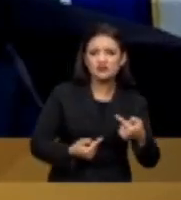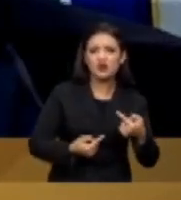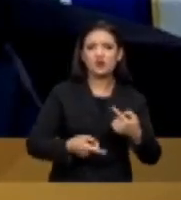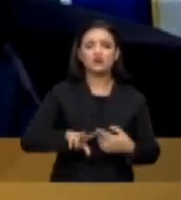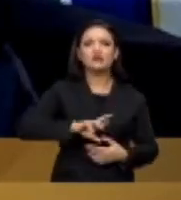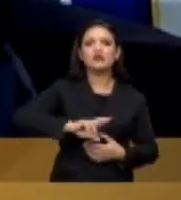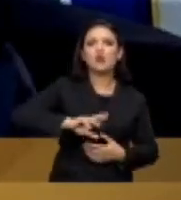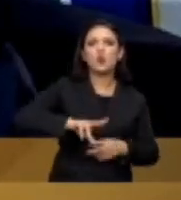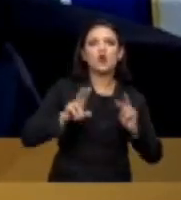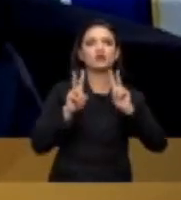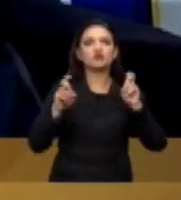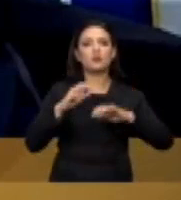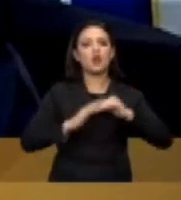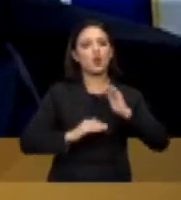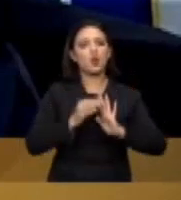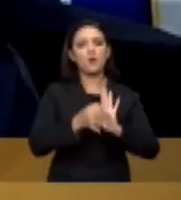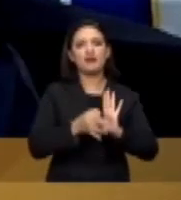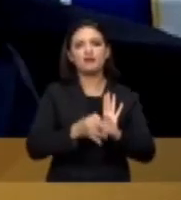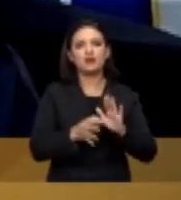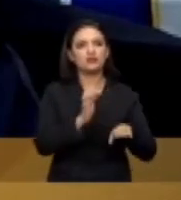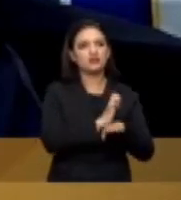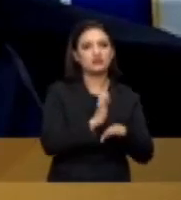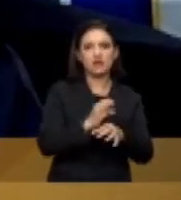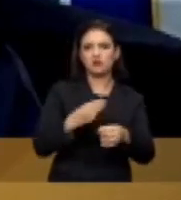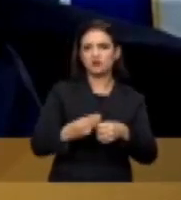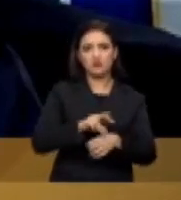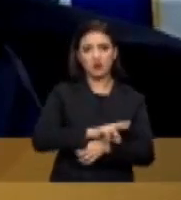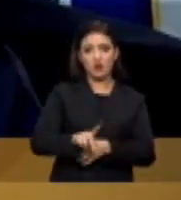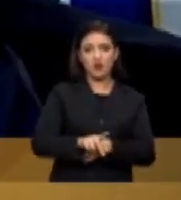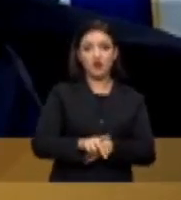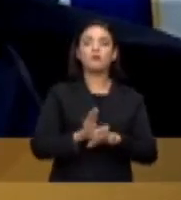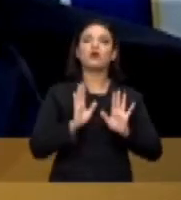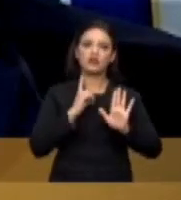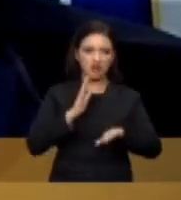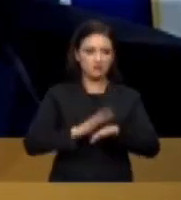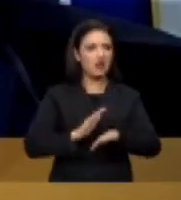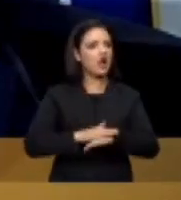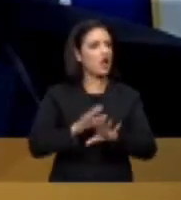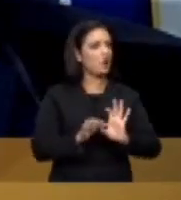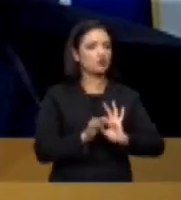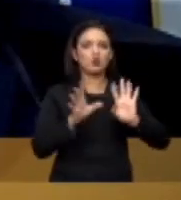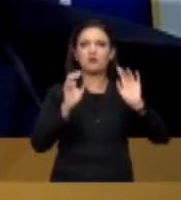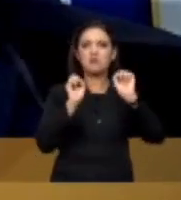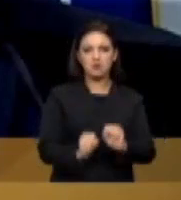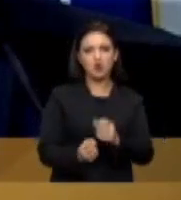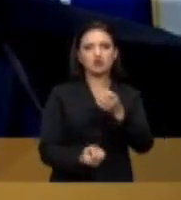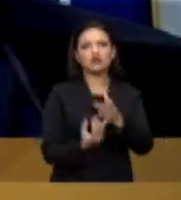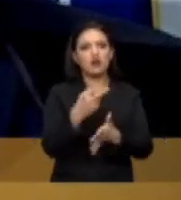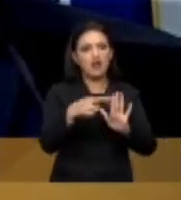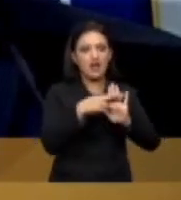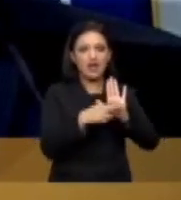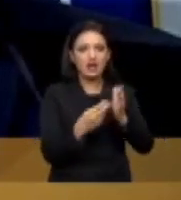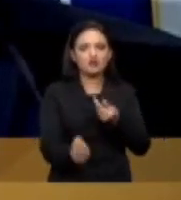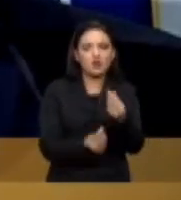de competências, pois estados e municípios têm competência concorrente e autonomia para estabelecer regras de isolamento